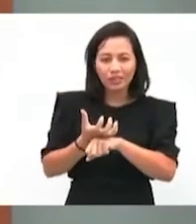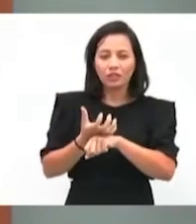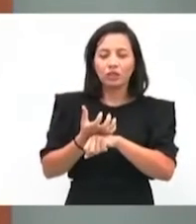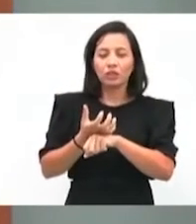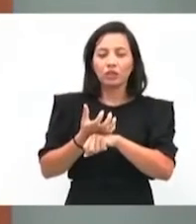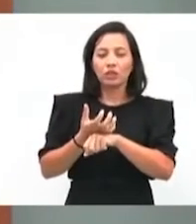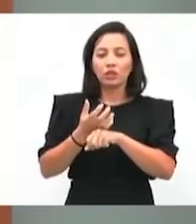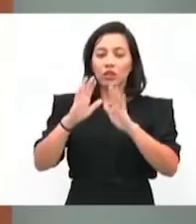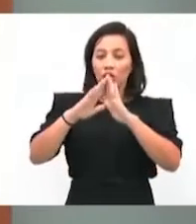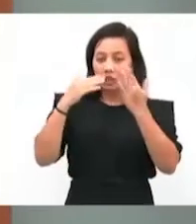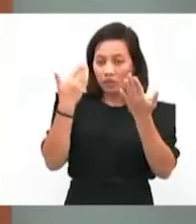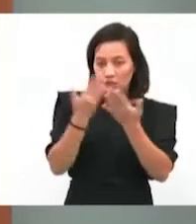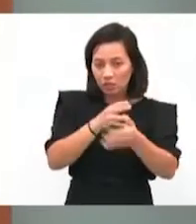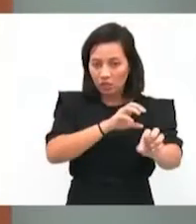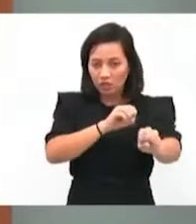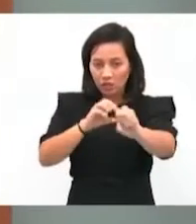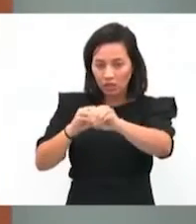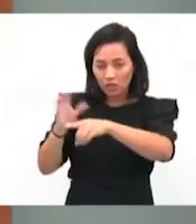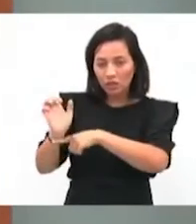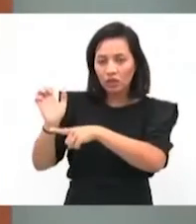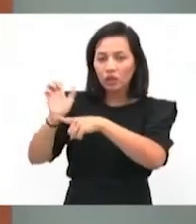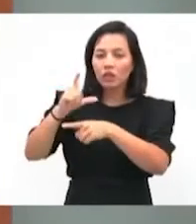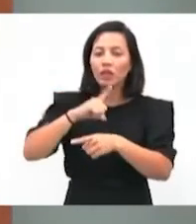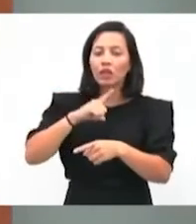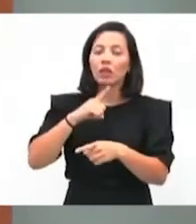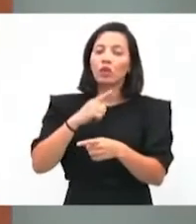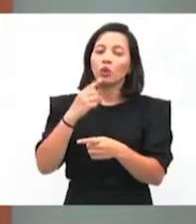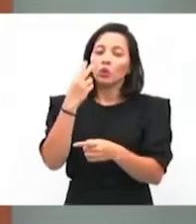rede de educação pública estadual tenham no mínimo